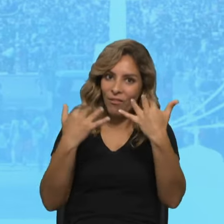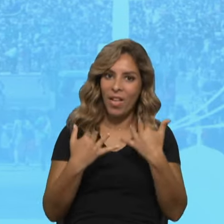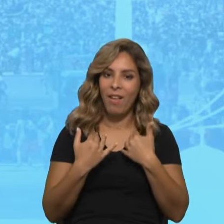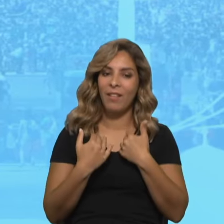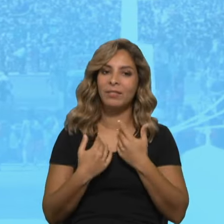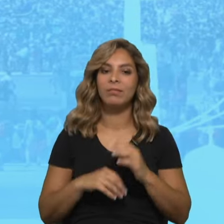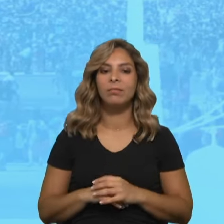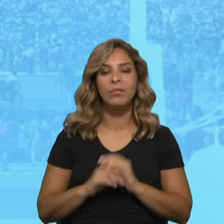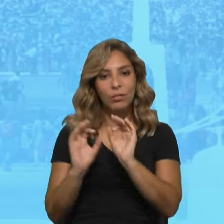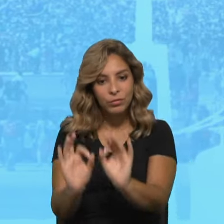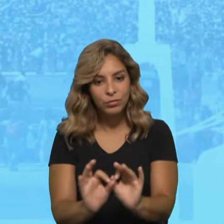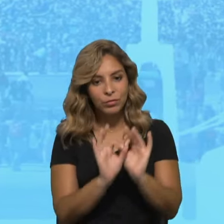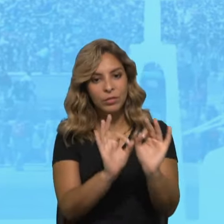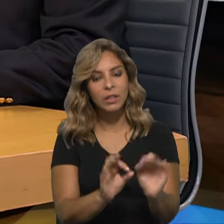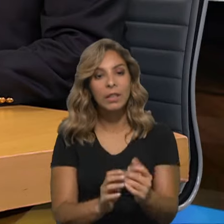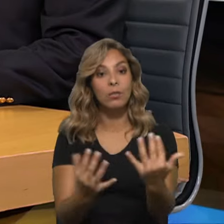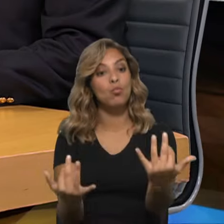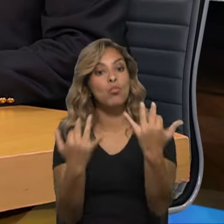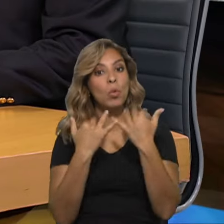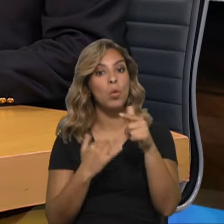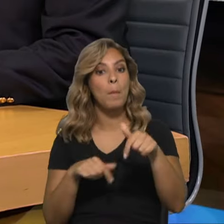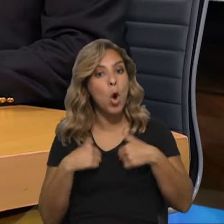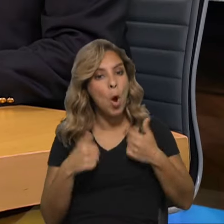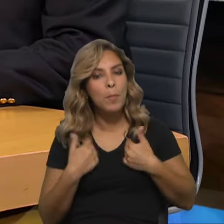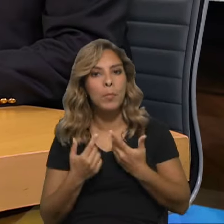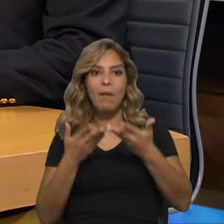trazem também uma alegria no servir,